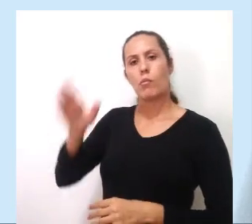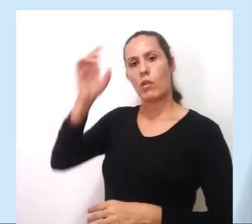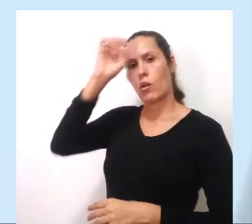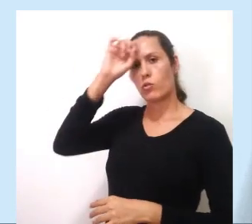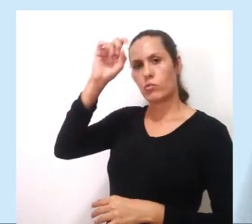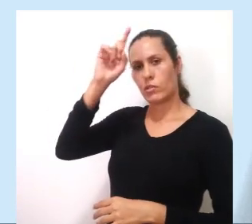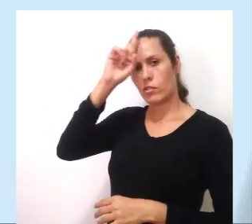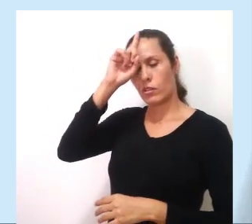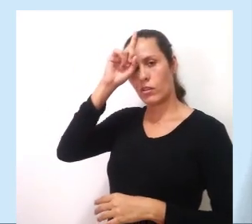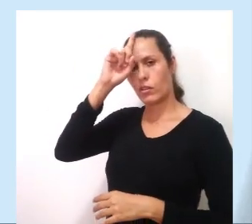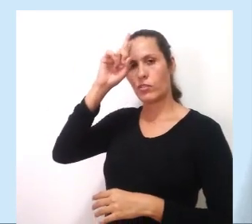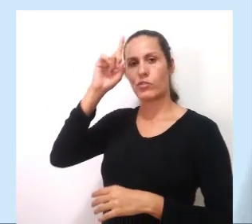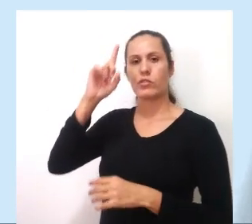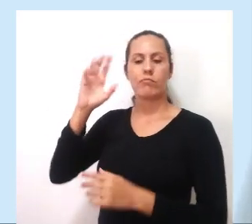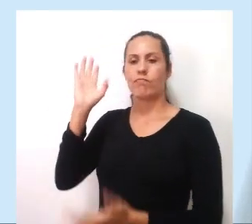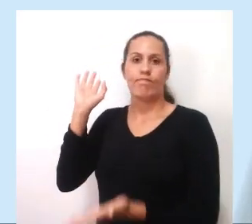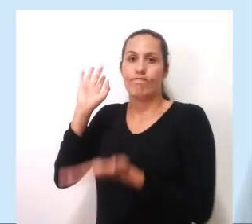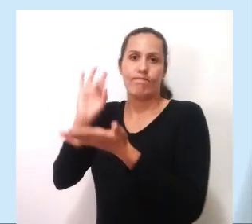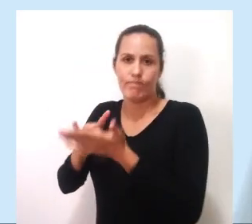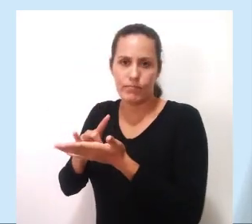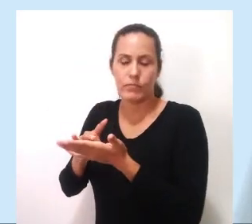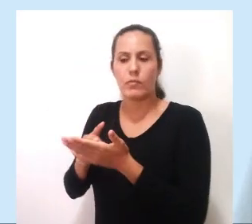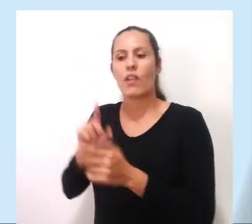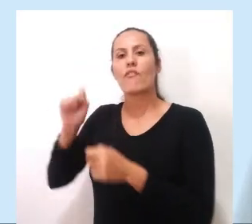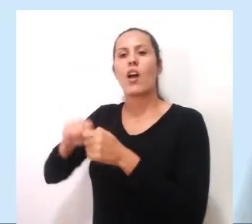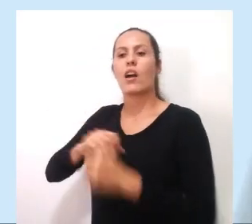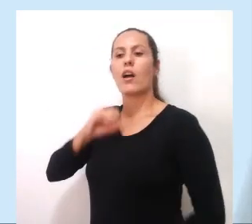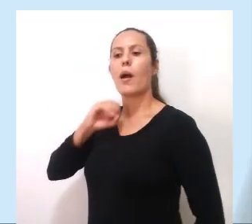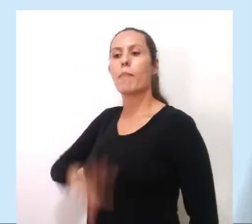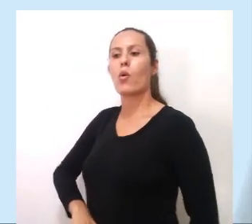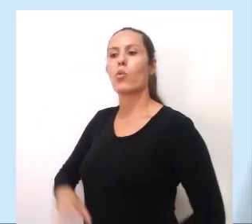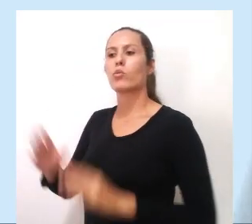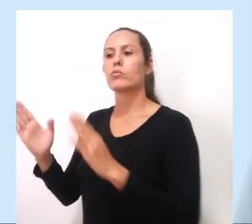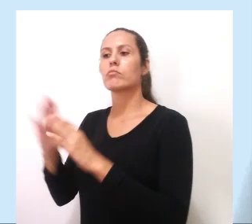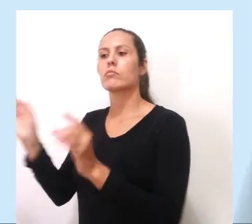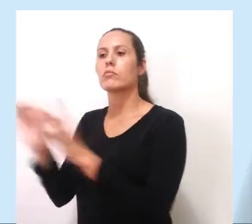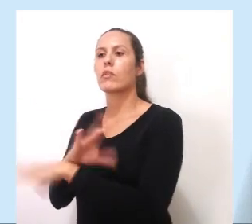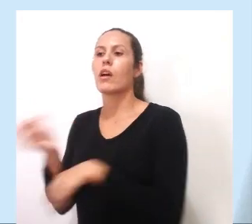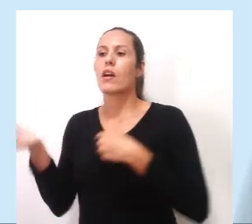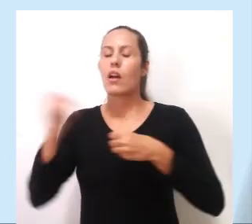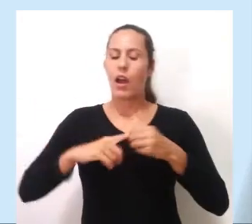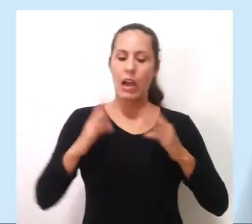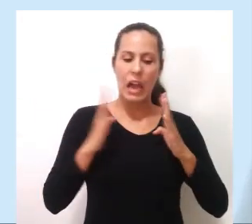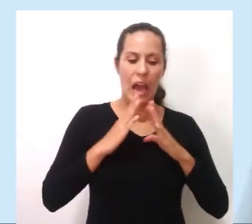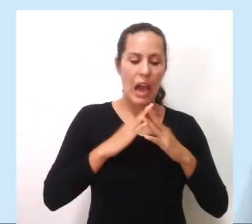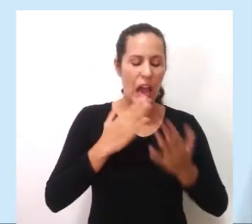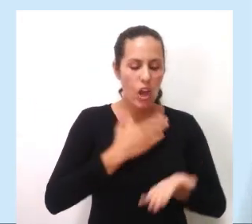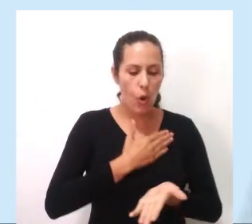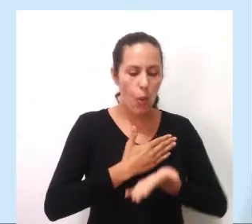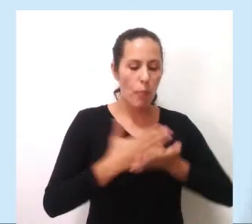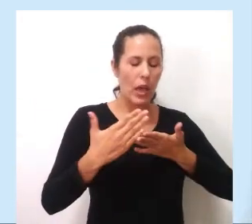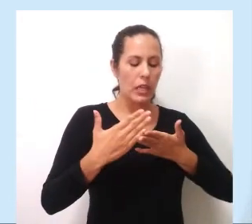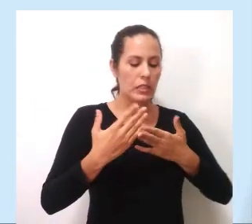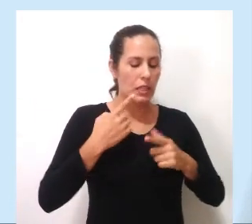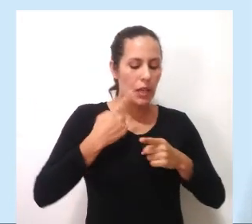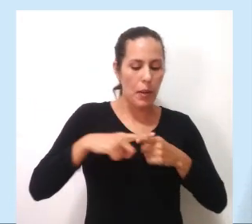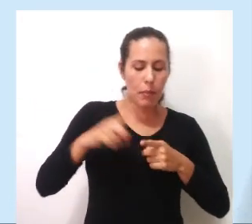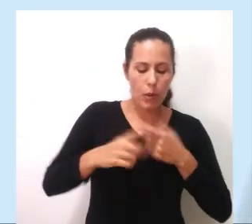clandestinas, fazem um aborto, voltam para casa e começa a